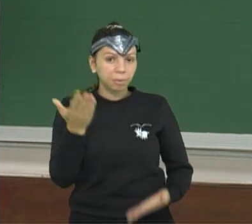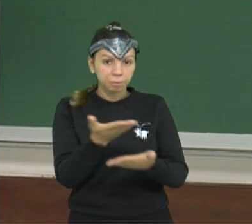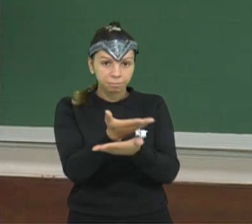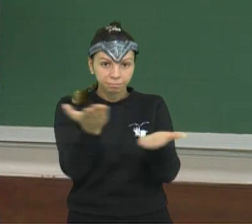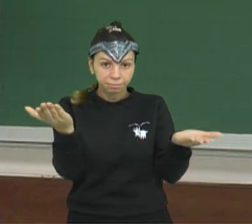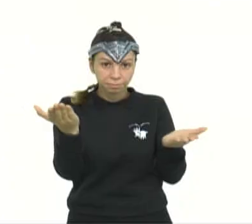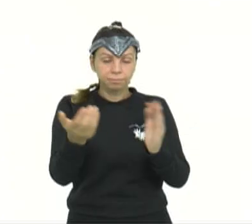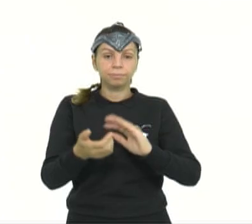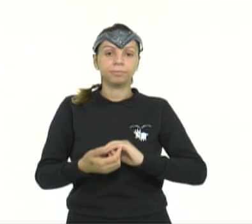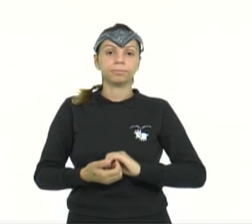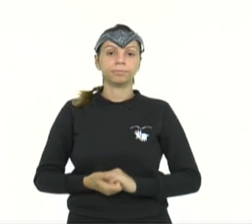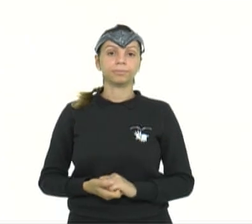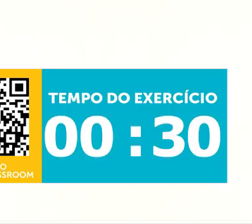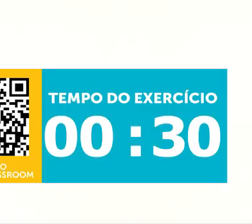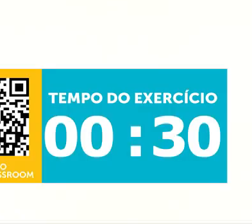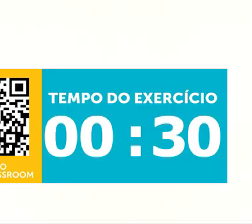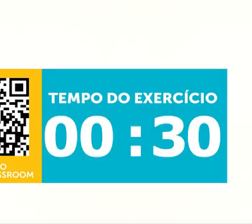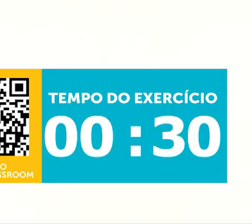vocês.